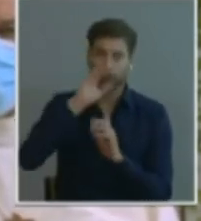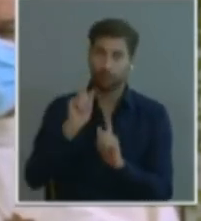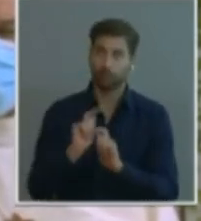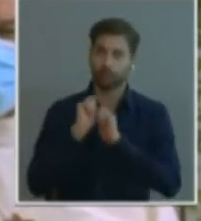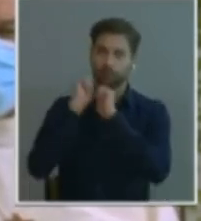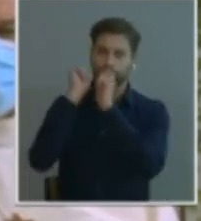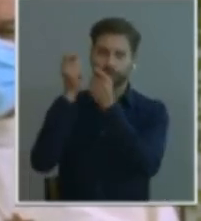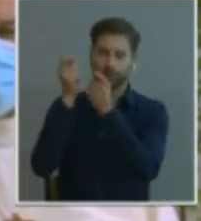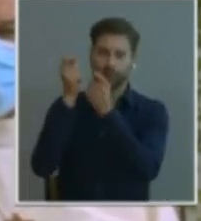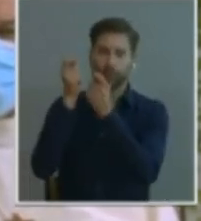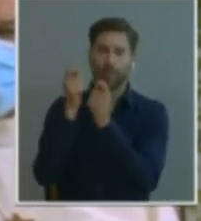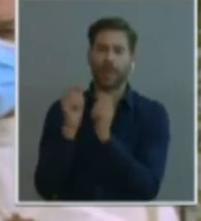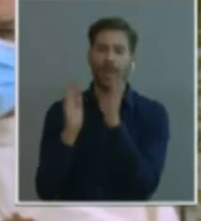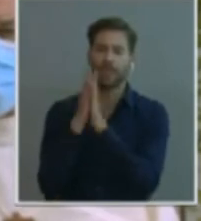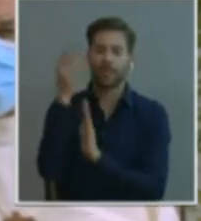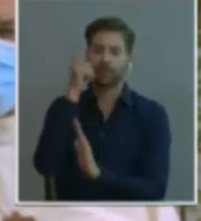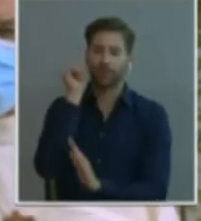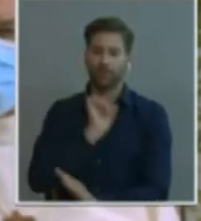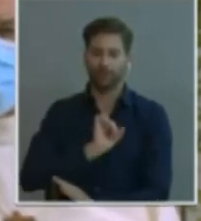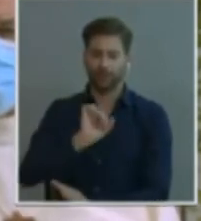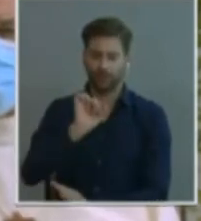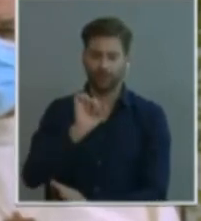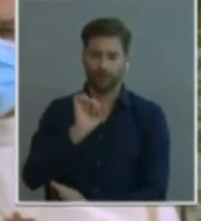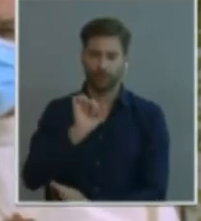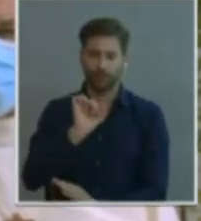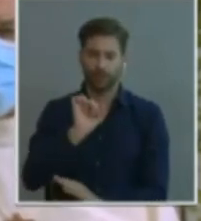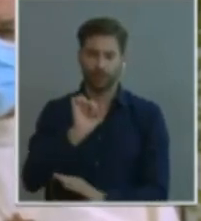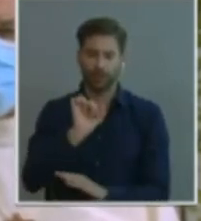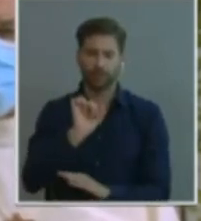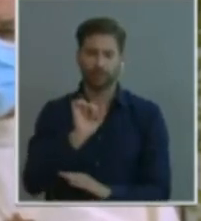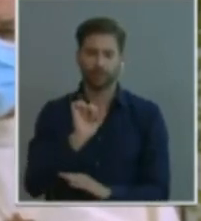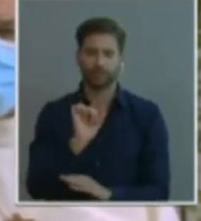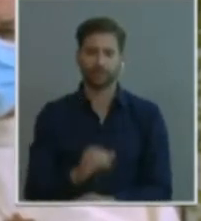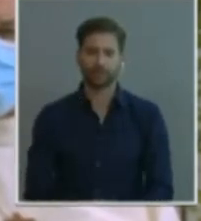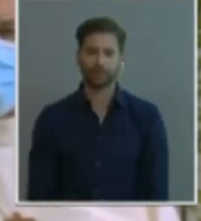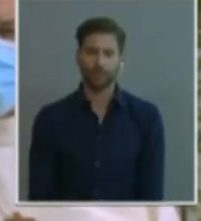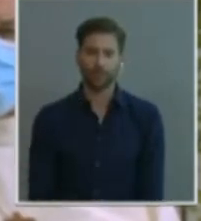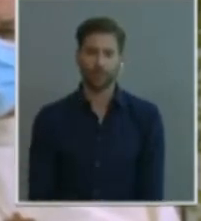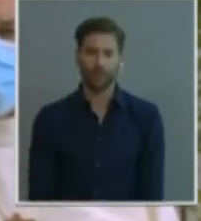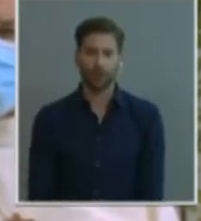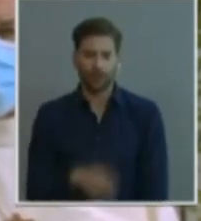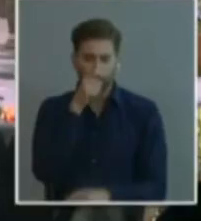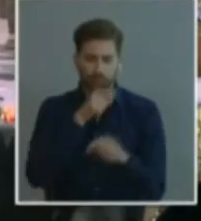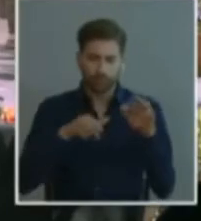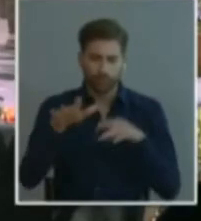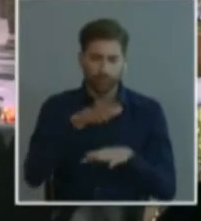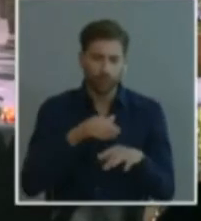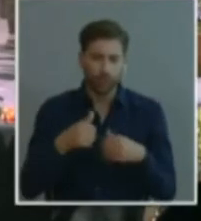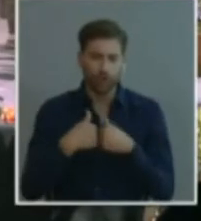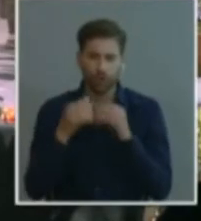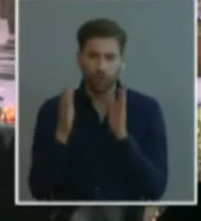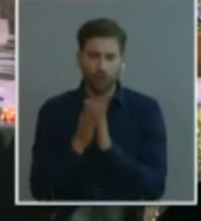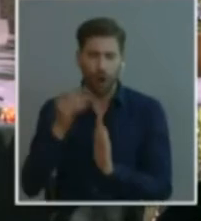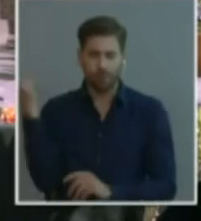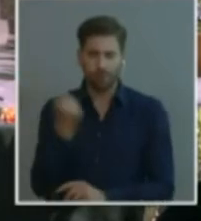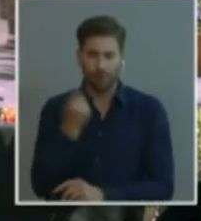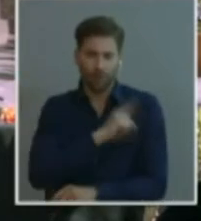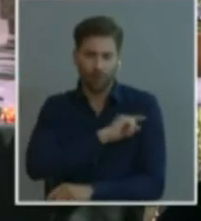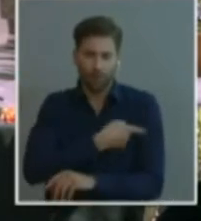Pai, depois de ter aniquilado toda a soberania, autoridade e